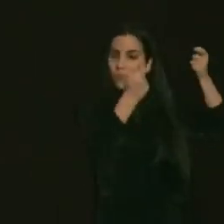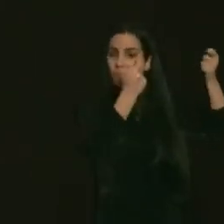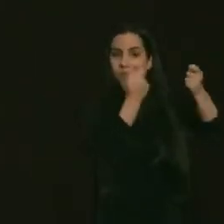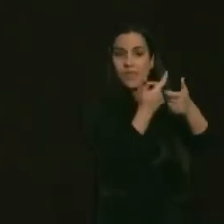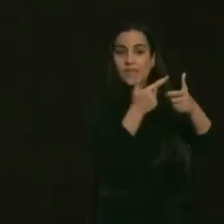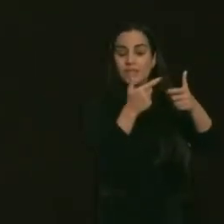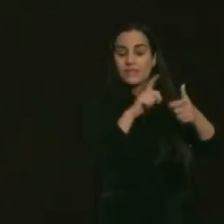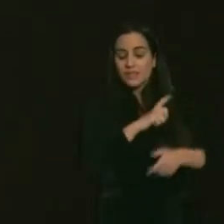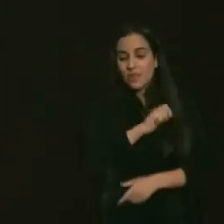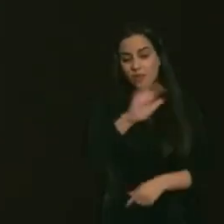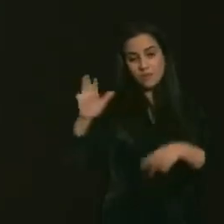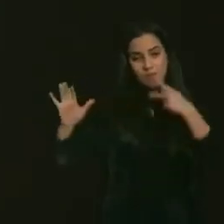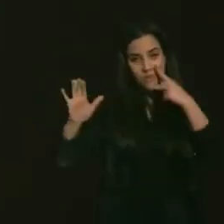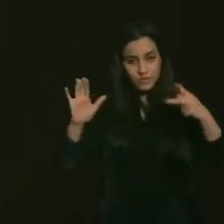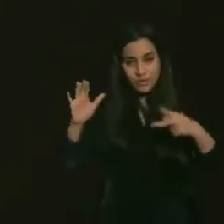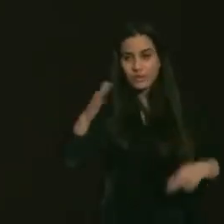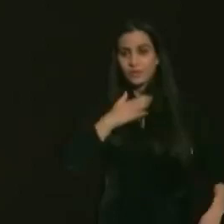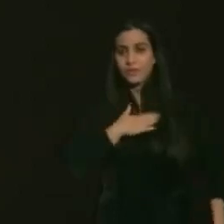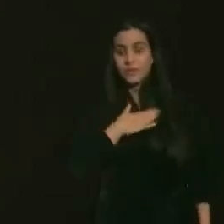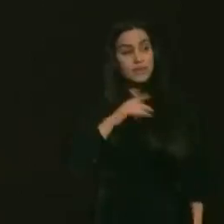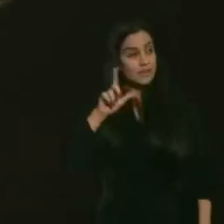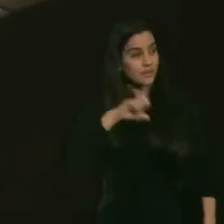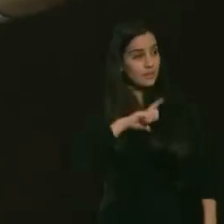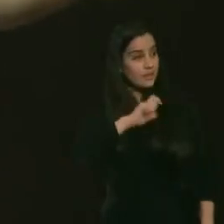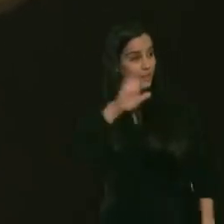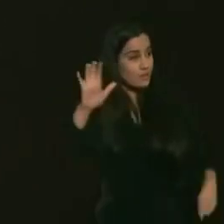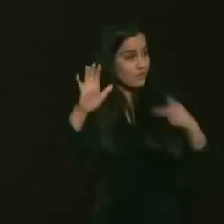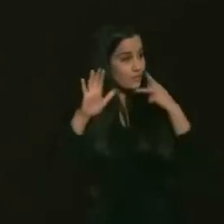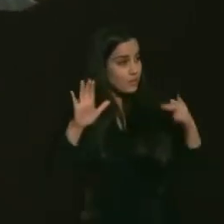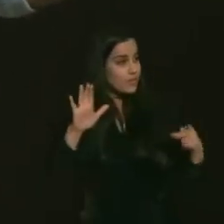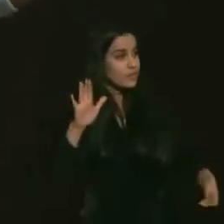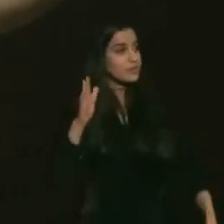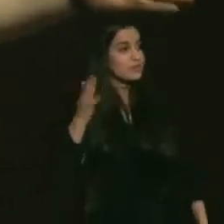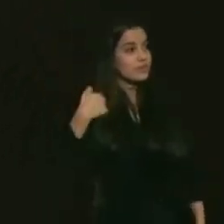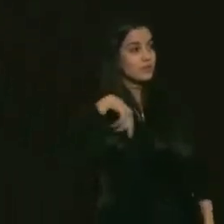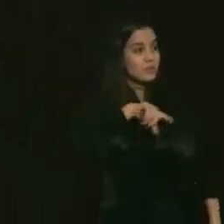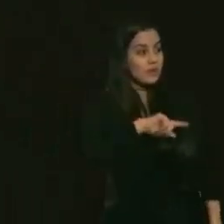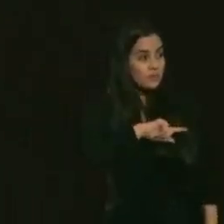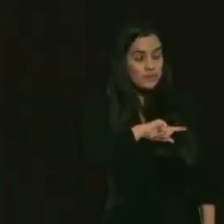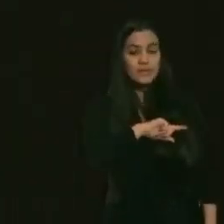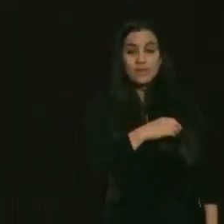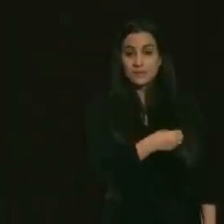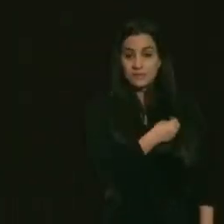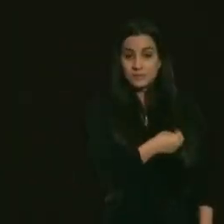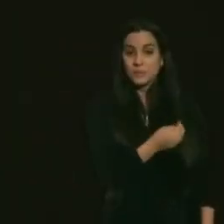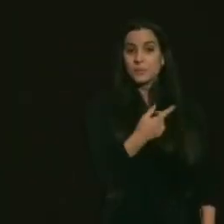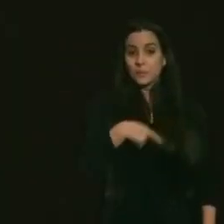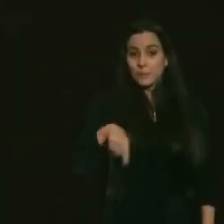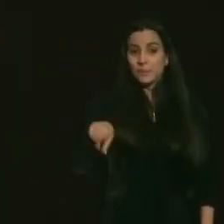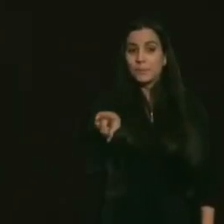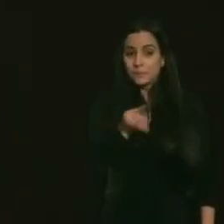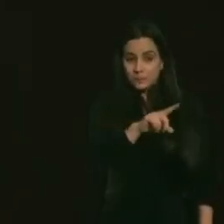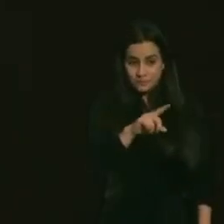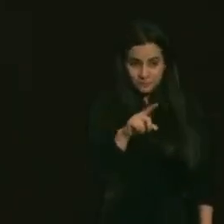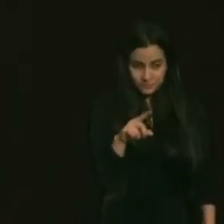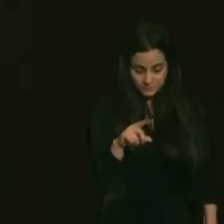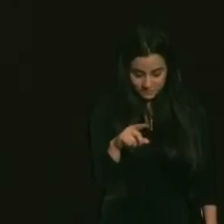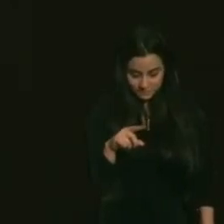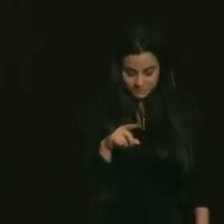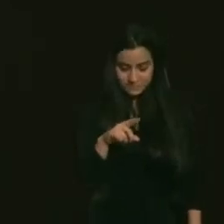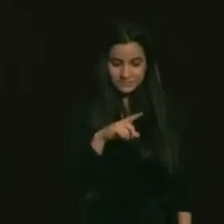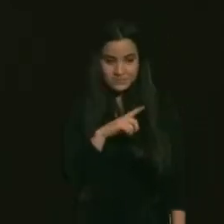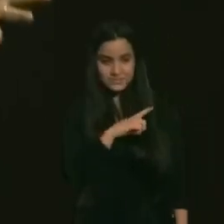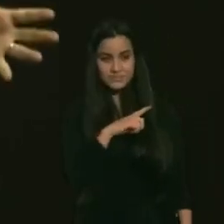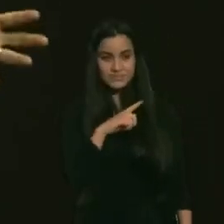uma promessa sobre mim. Existe uma promessa sobre a minha e a sua vida. Existe